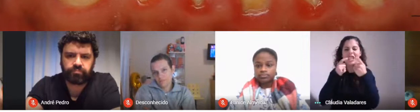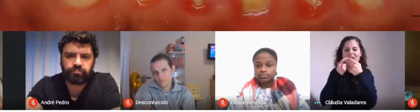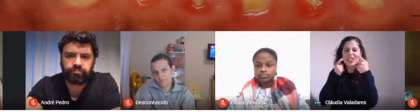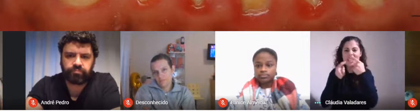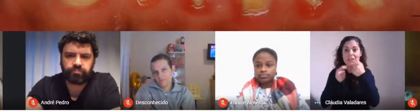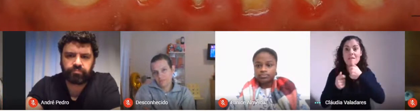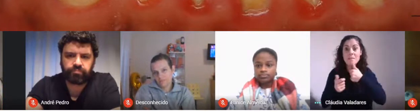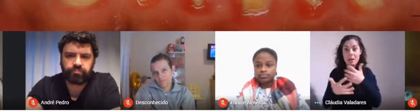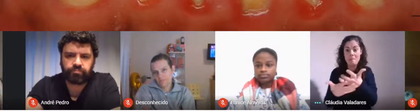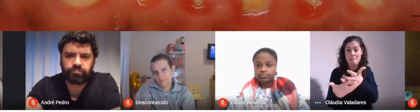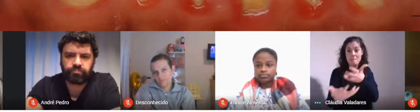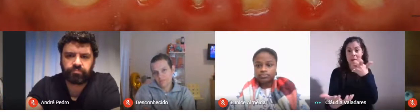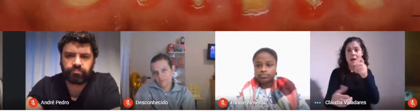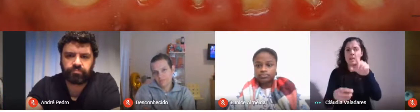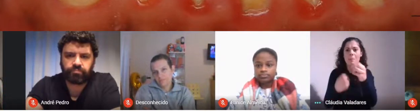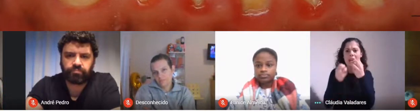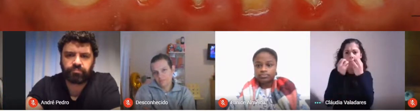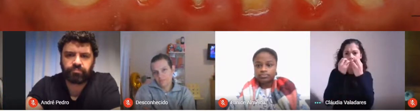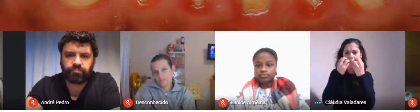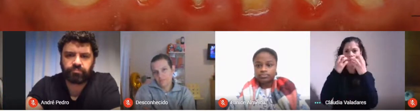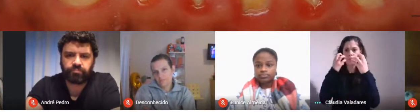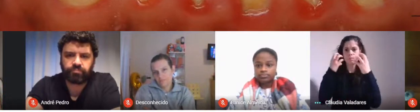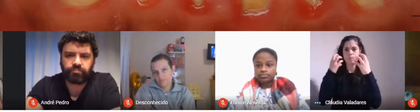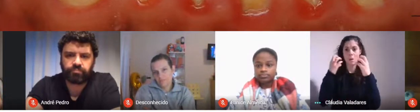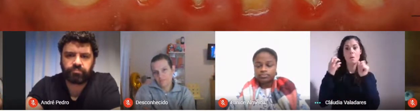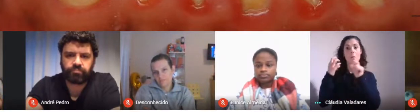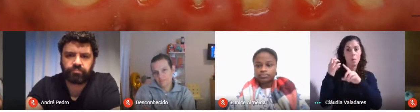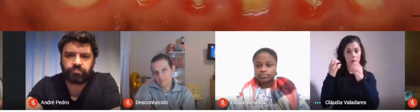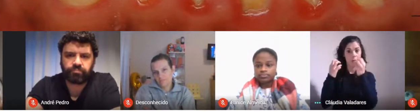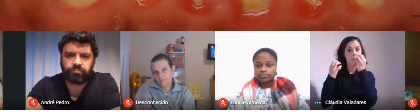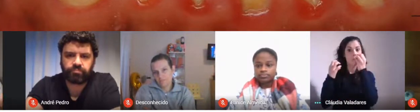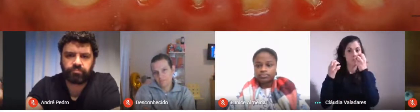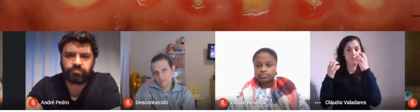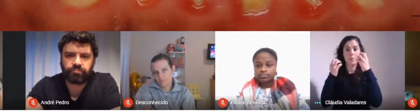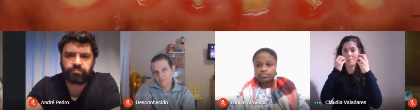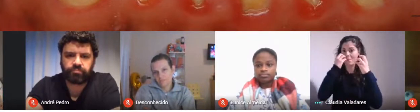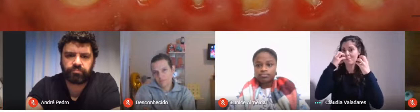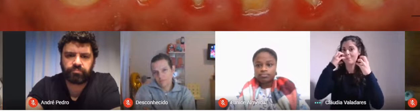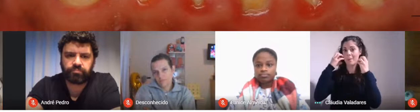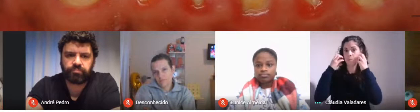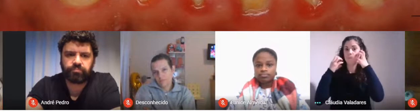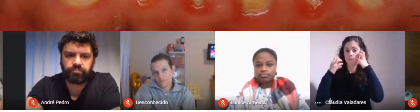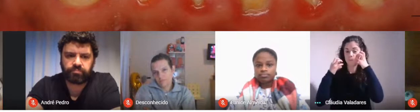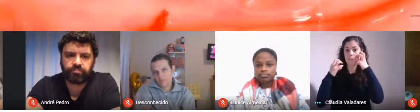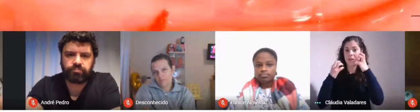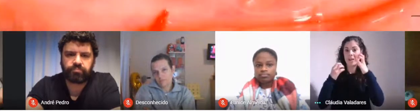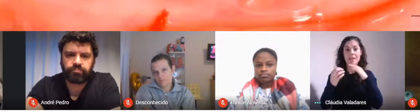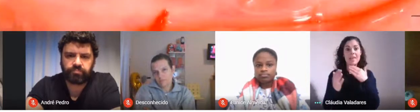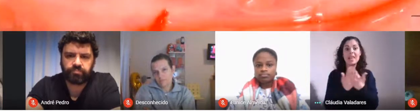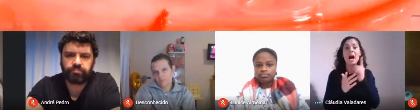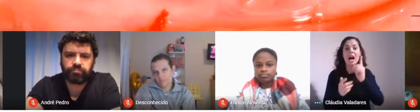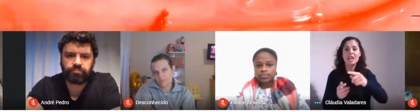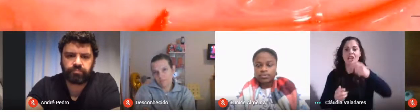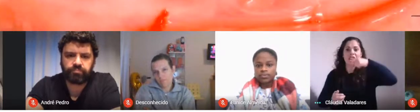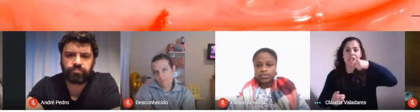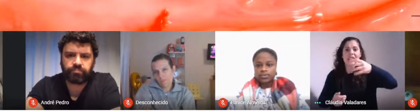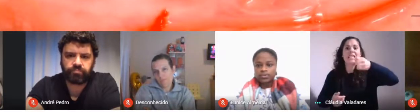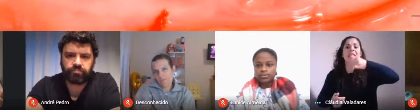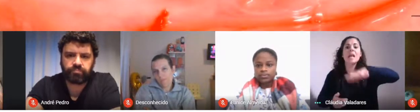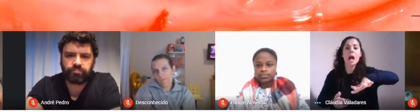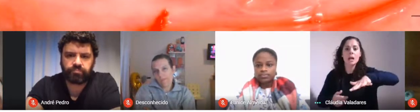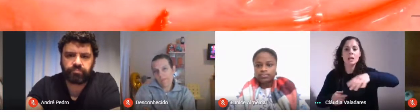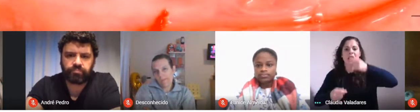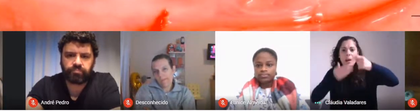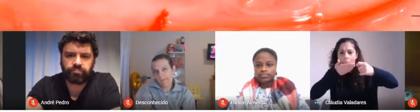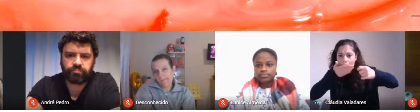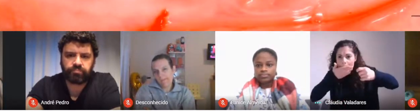mais inchadas e faz com que seja muito mais fácil sangrar, como vemos aqui. Por